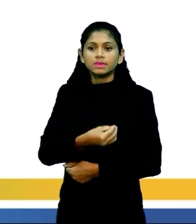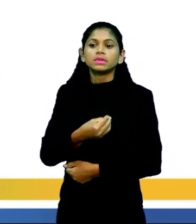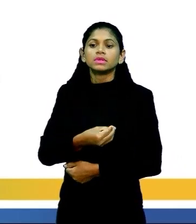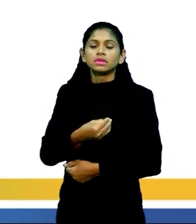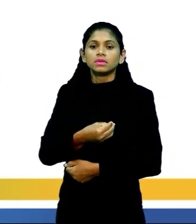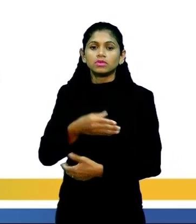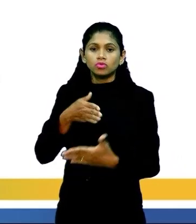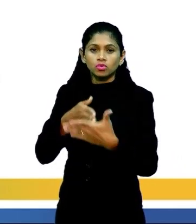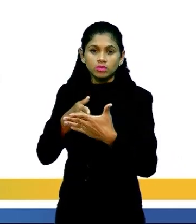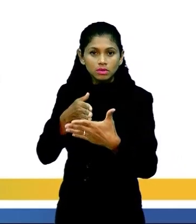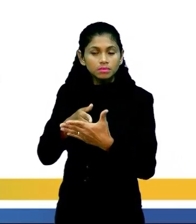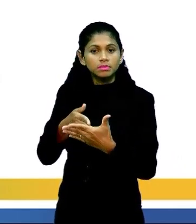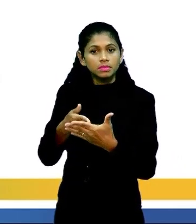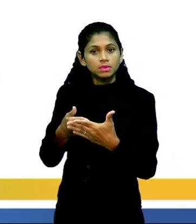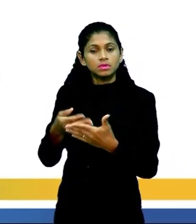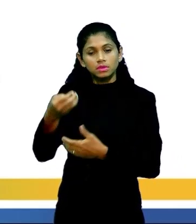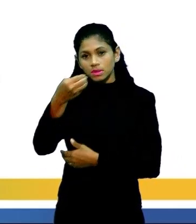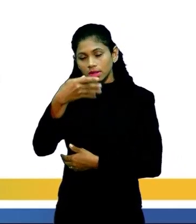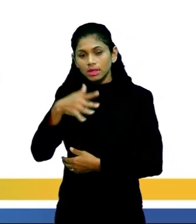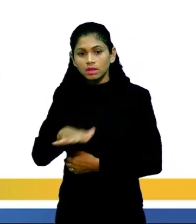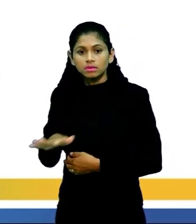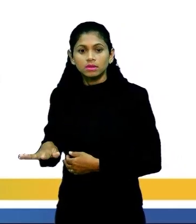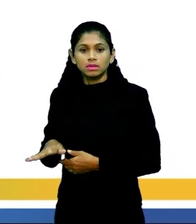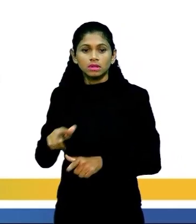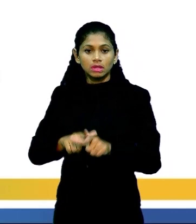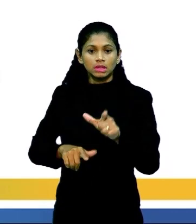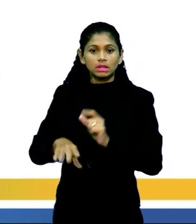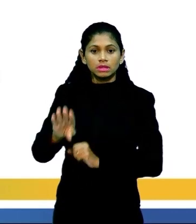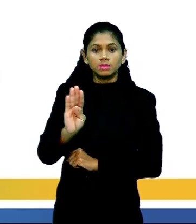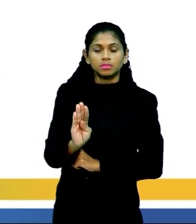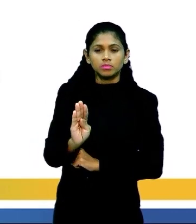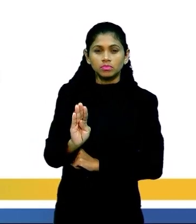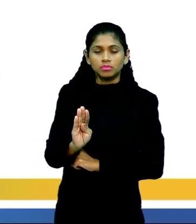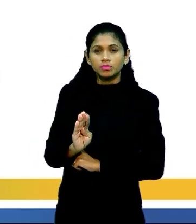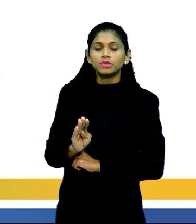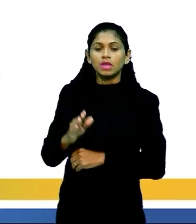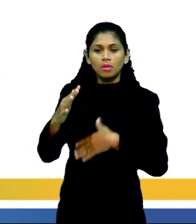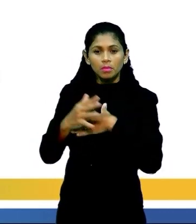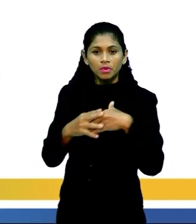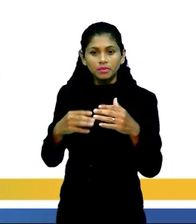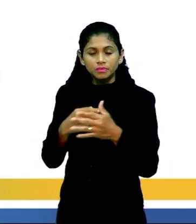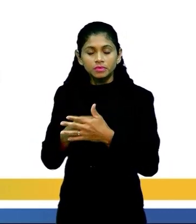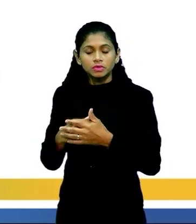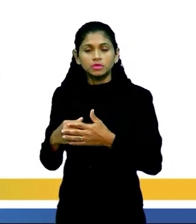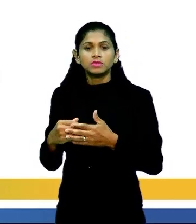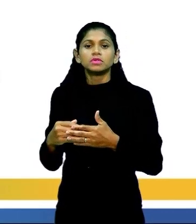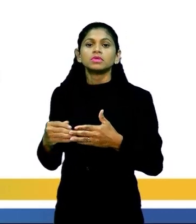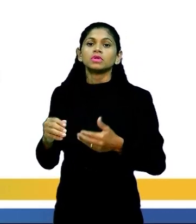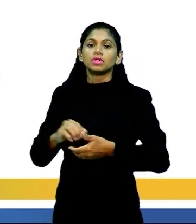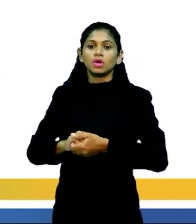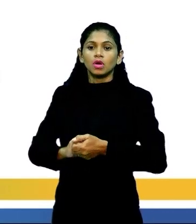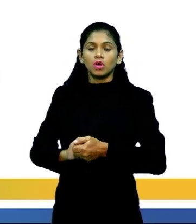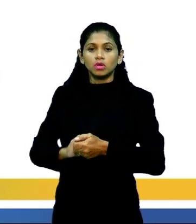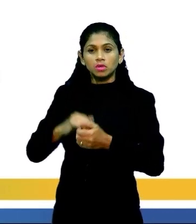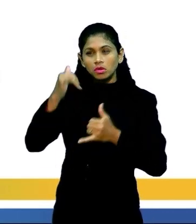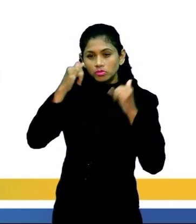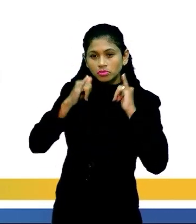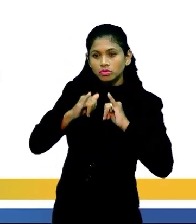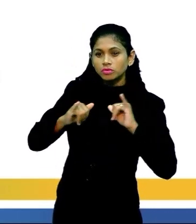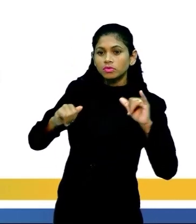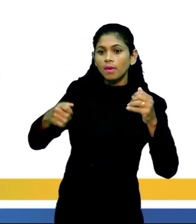às crianças. Letra B. Especialistas em marketing precisam ser monitorados e devem